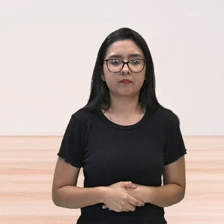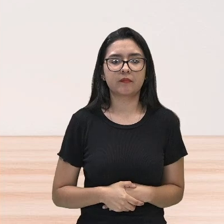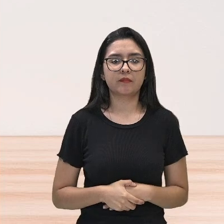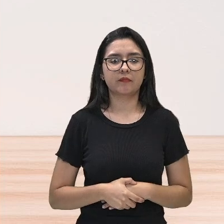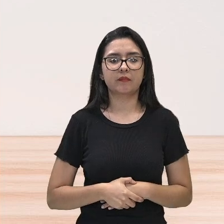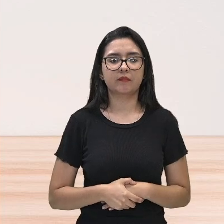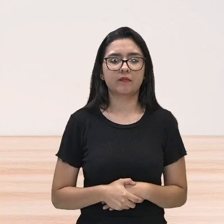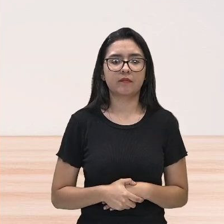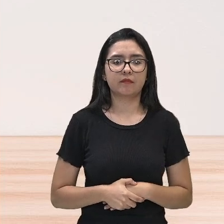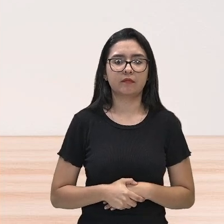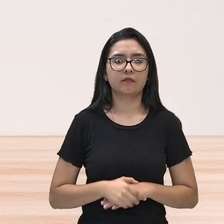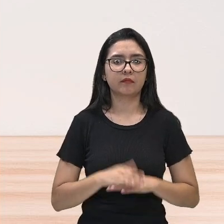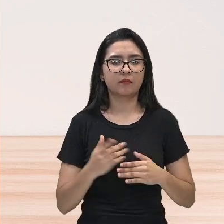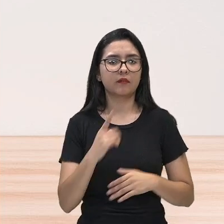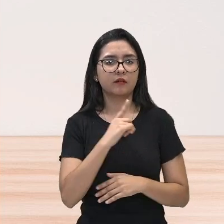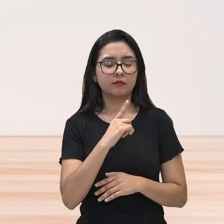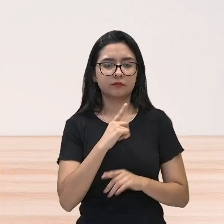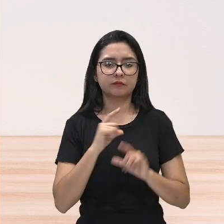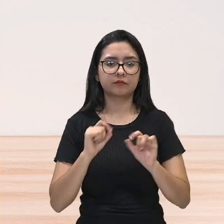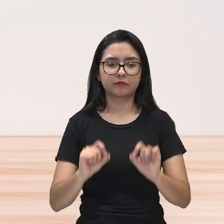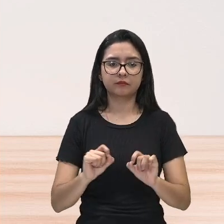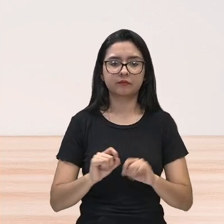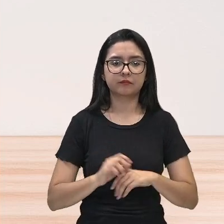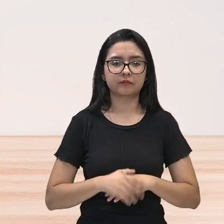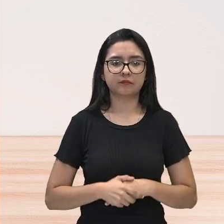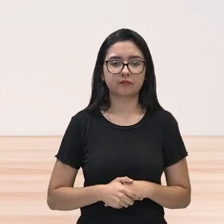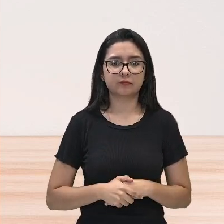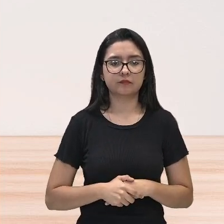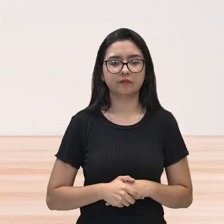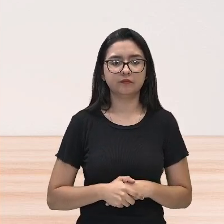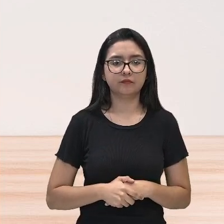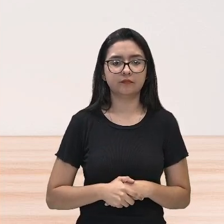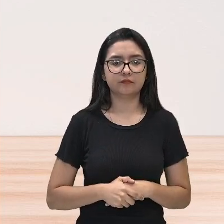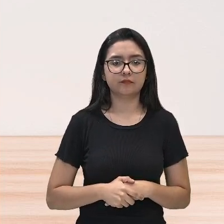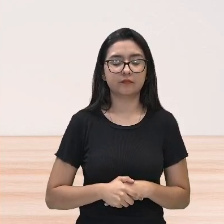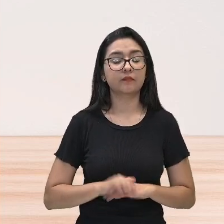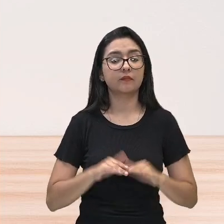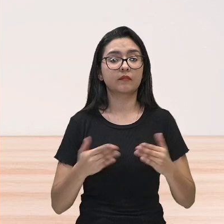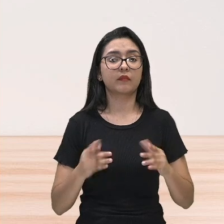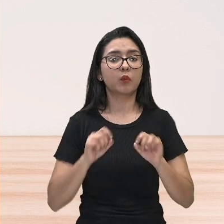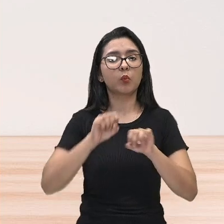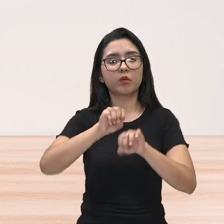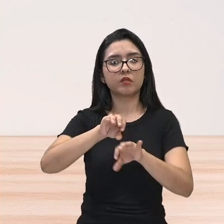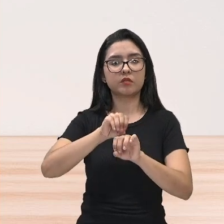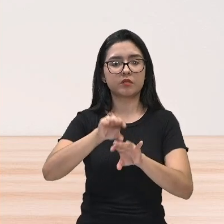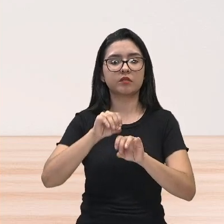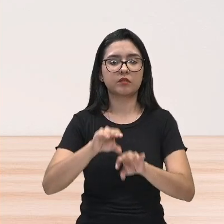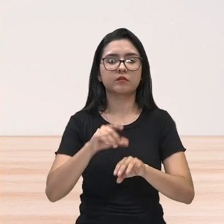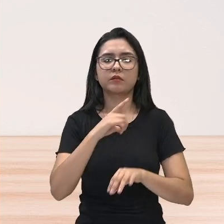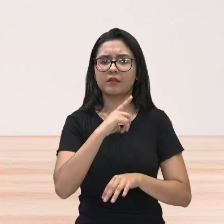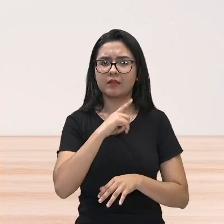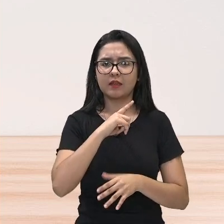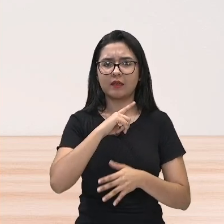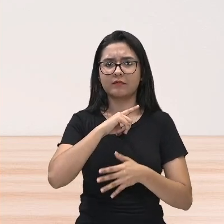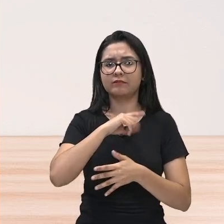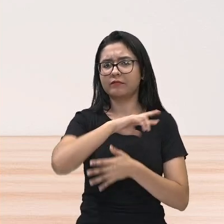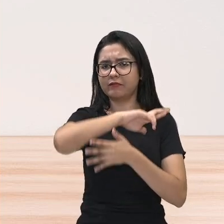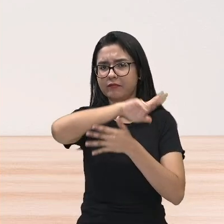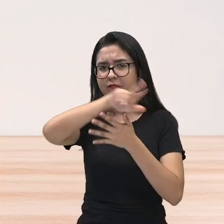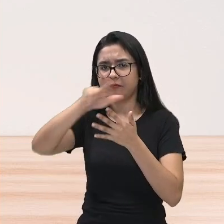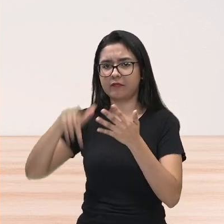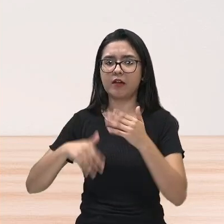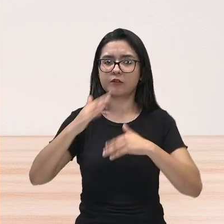qualquer forma, seja direta ou indiretamente. A educação ela é composta por várias camadas